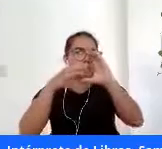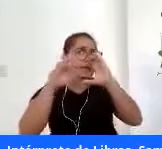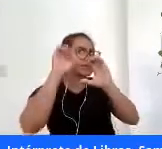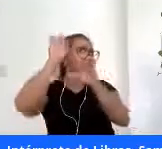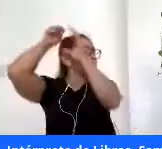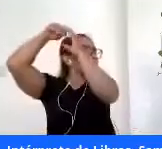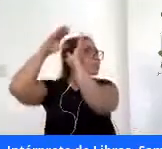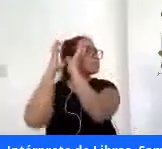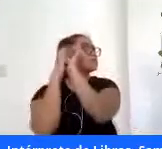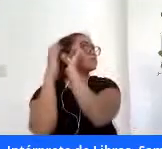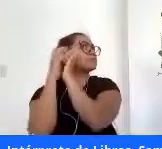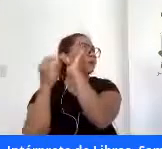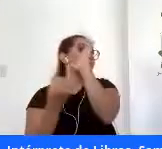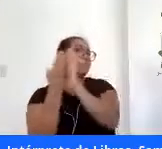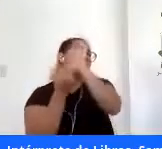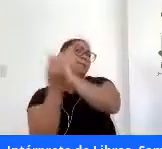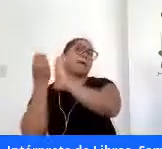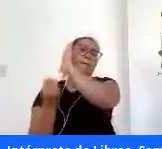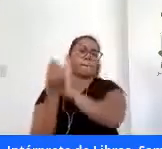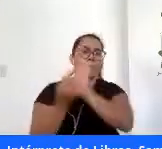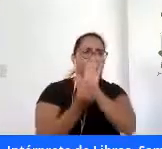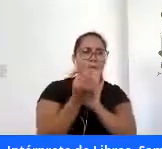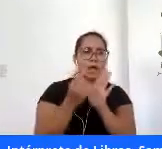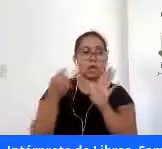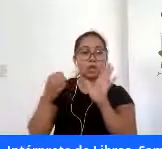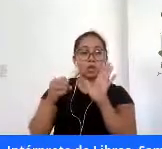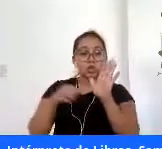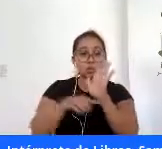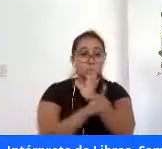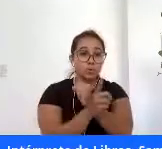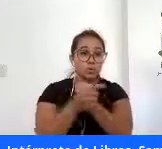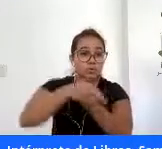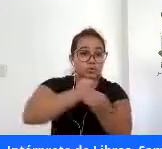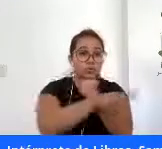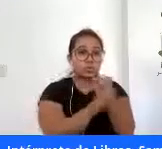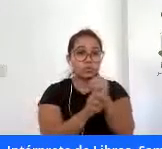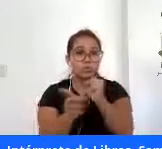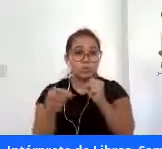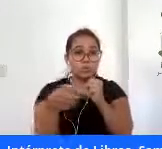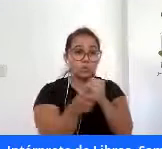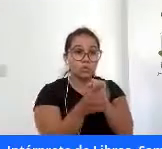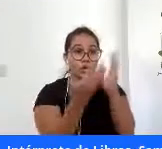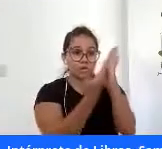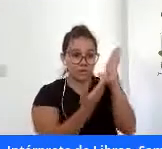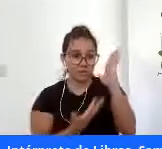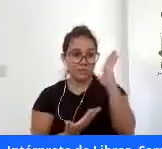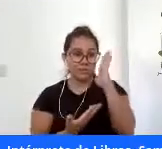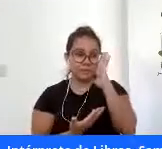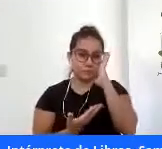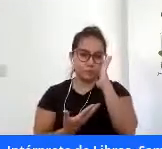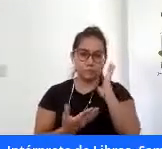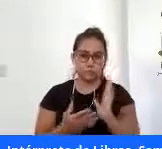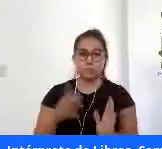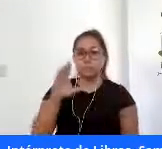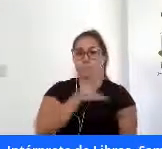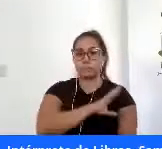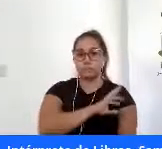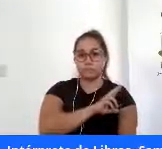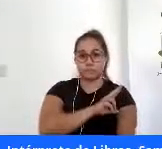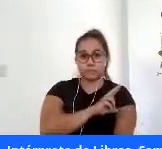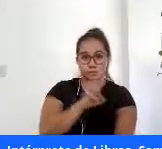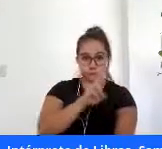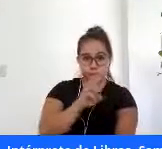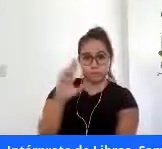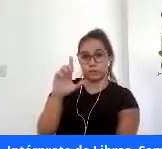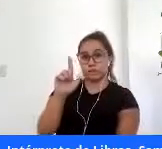também na formação de novos ramos, né, dos vasos sanguíneos. Cliogênese, né, seria o processo de